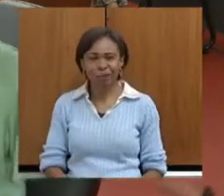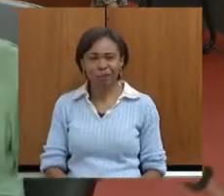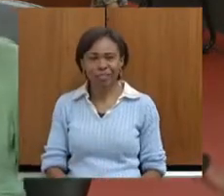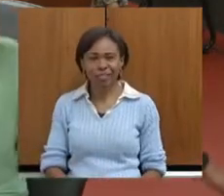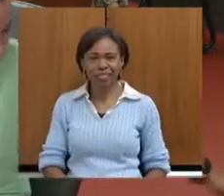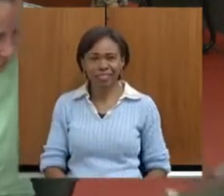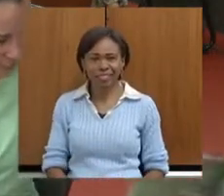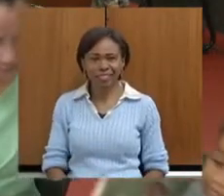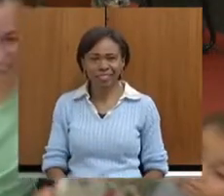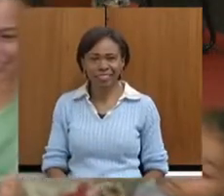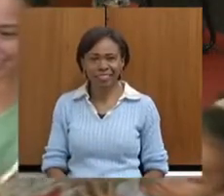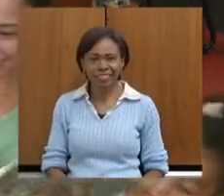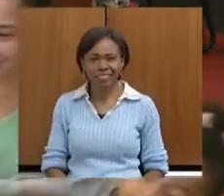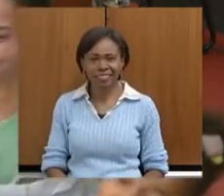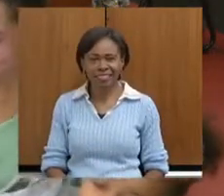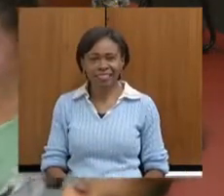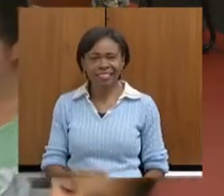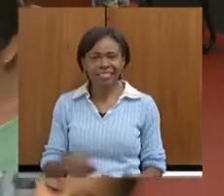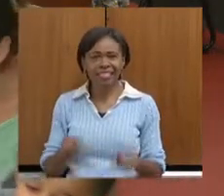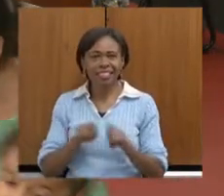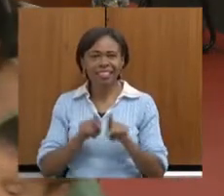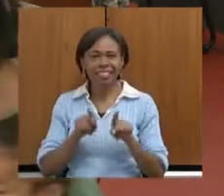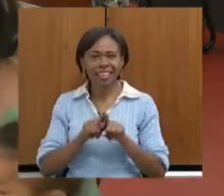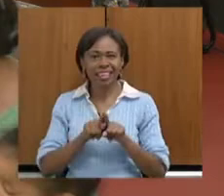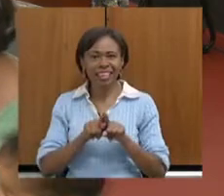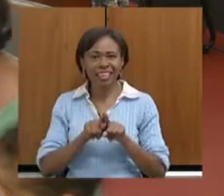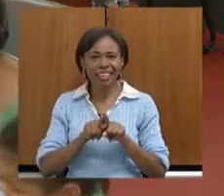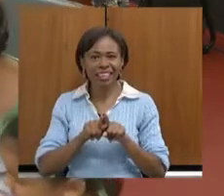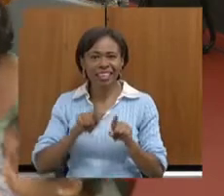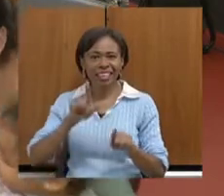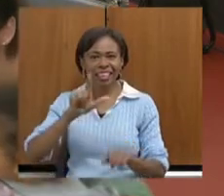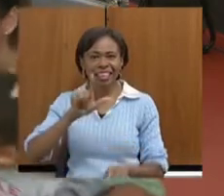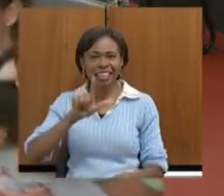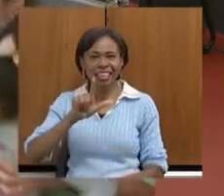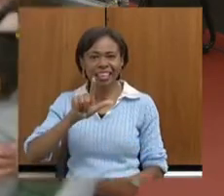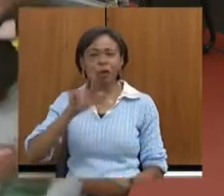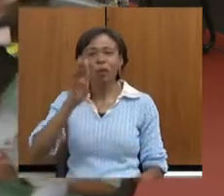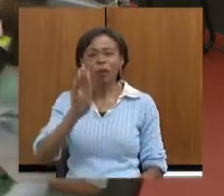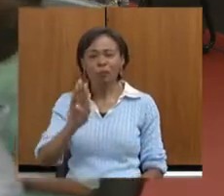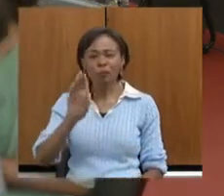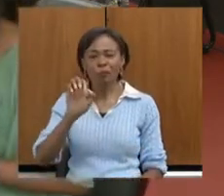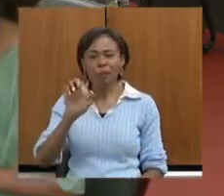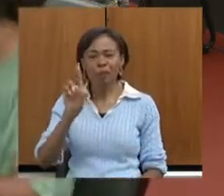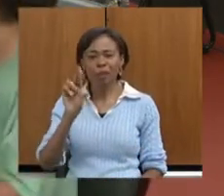Oi e o Bernardo que também é estudante da escola